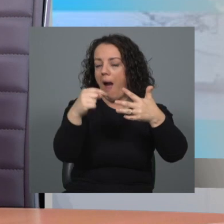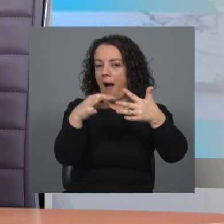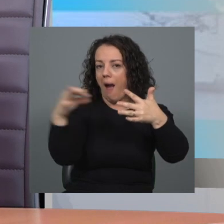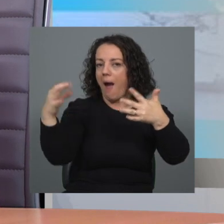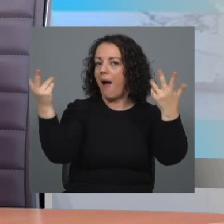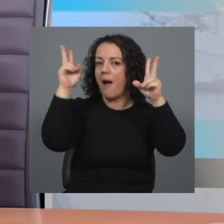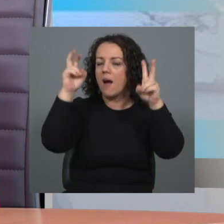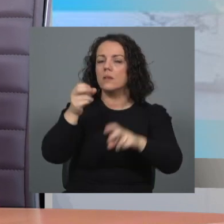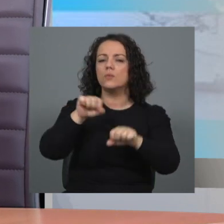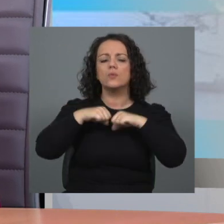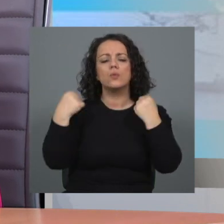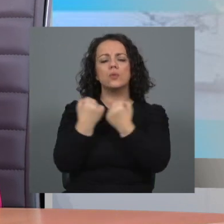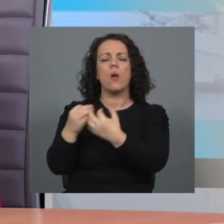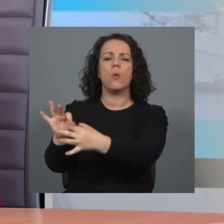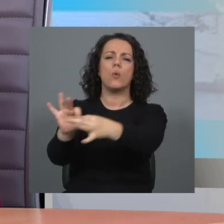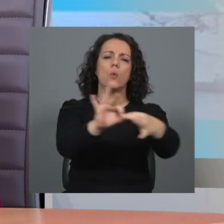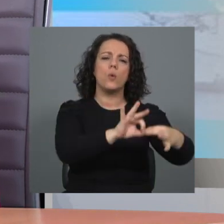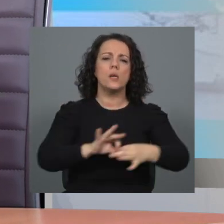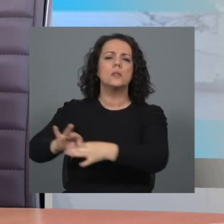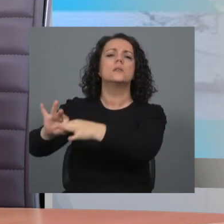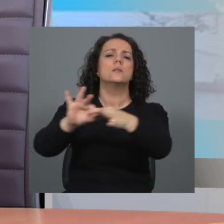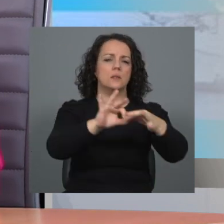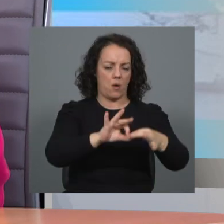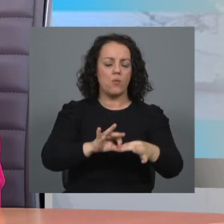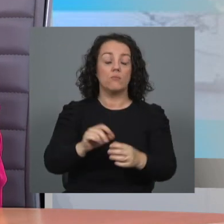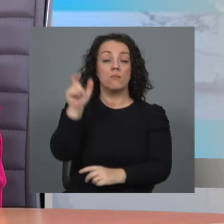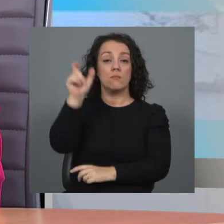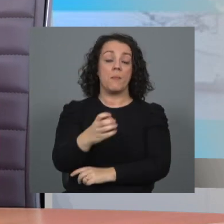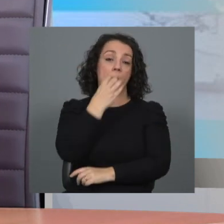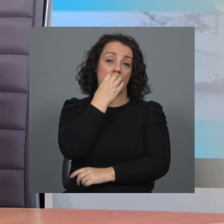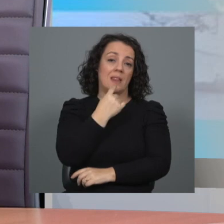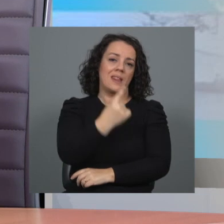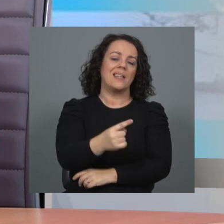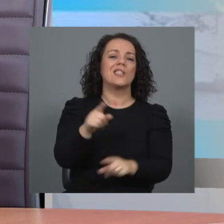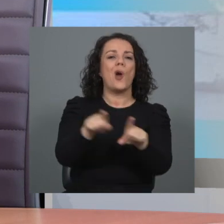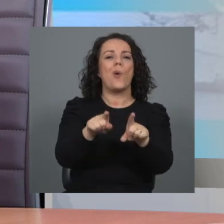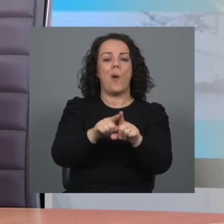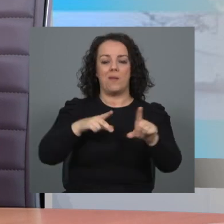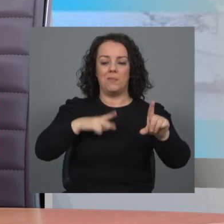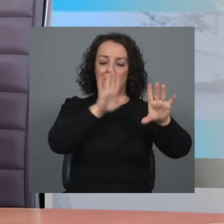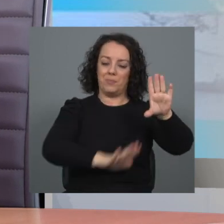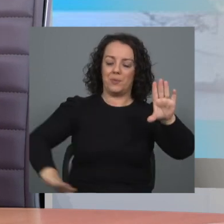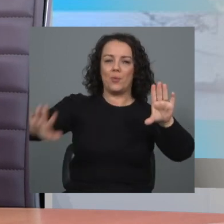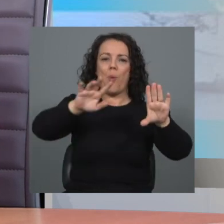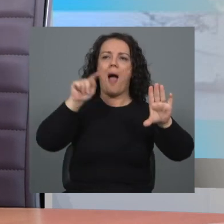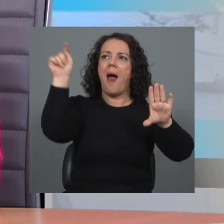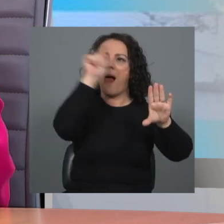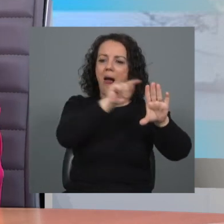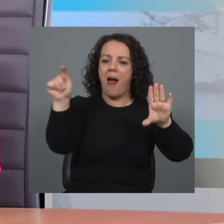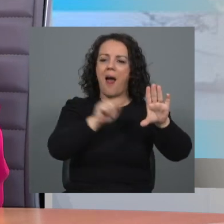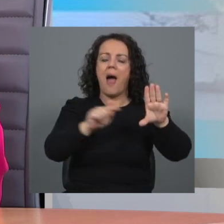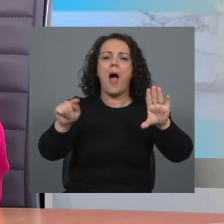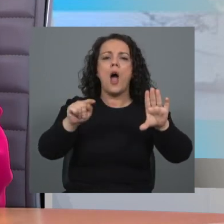e Marcelo Rebelo de Sousa disse que existem vários Portugais que com a pandemia parece que se